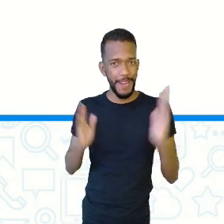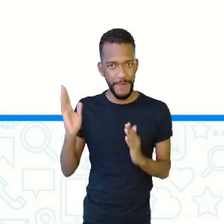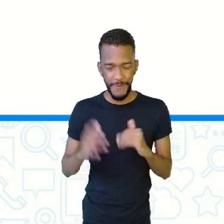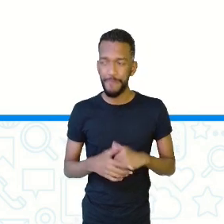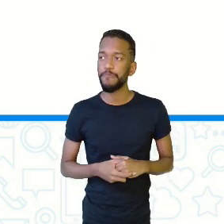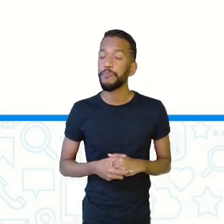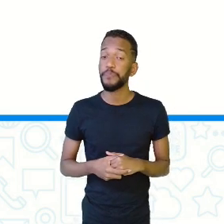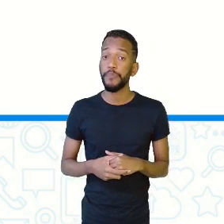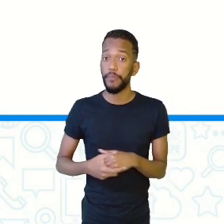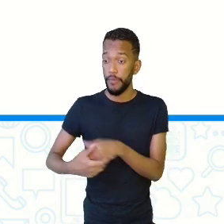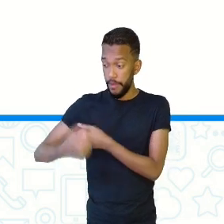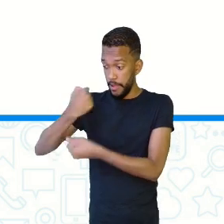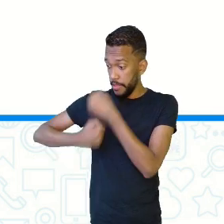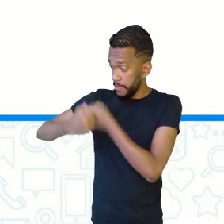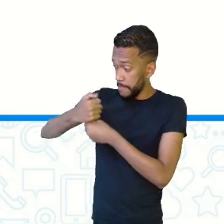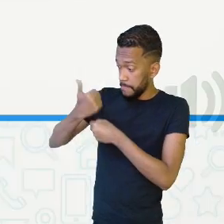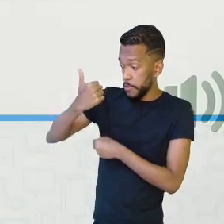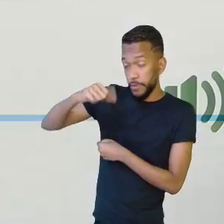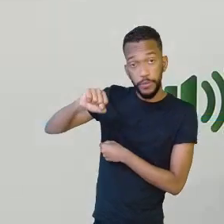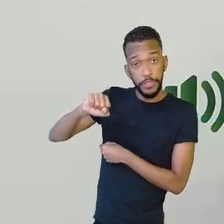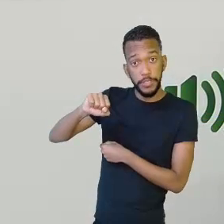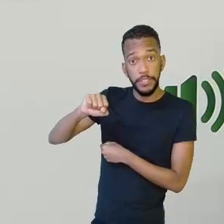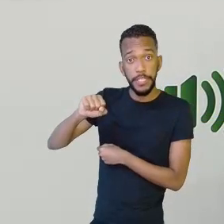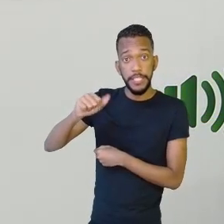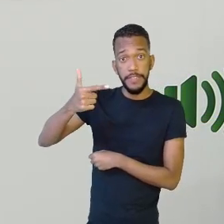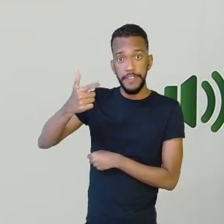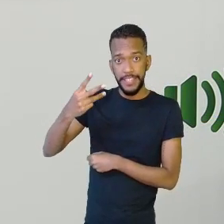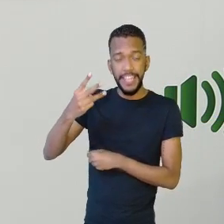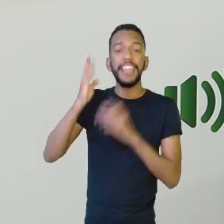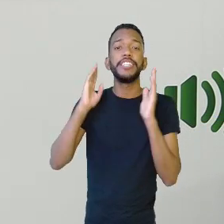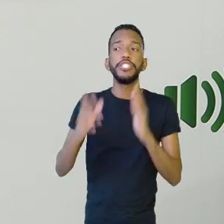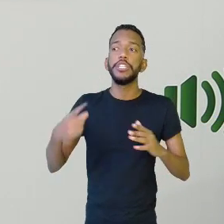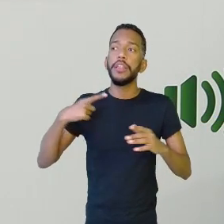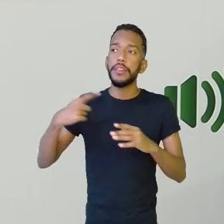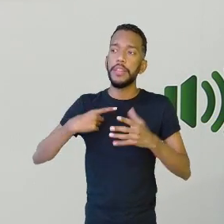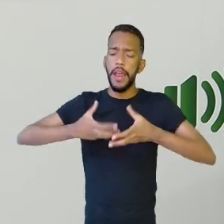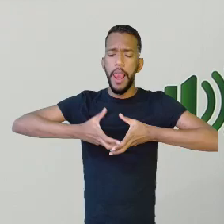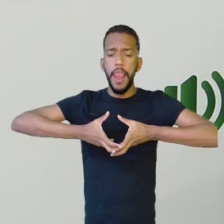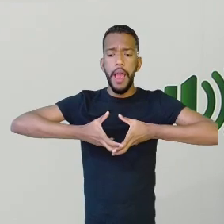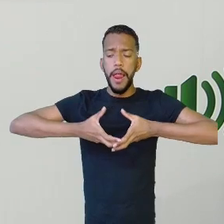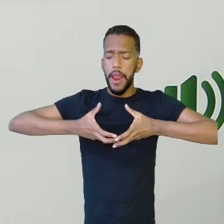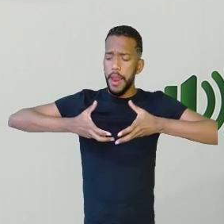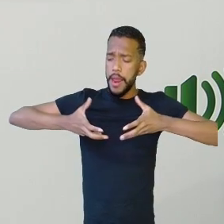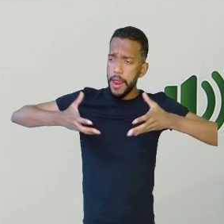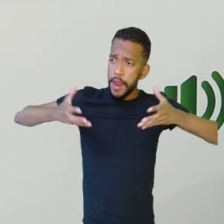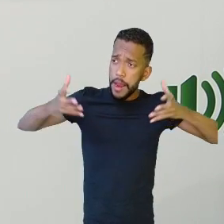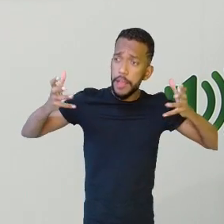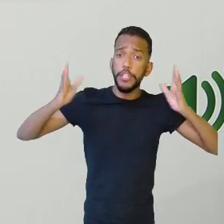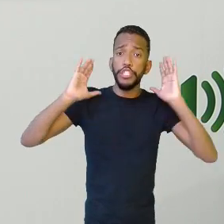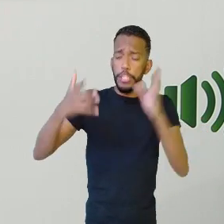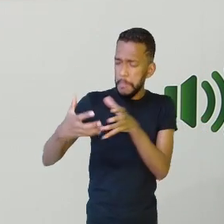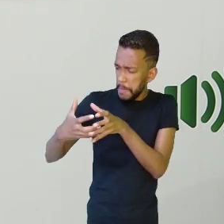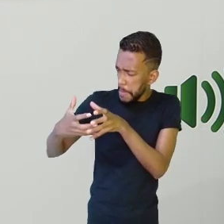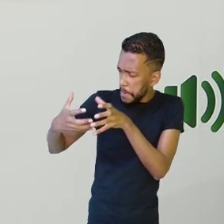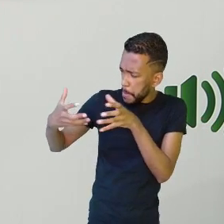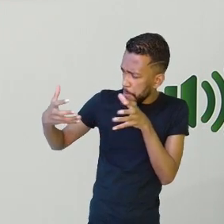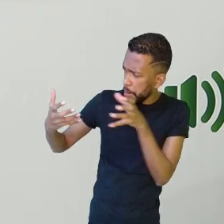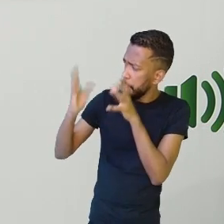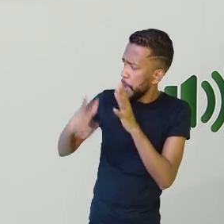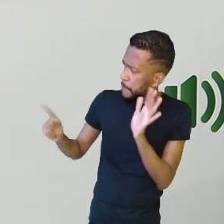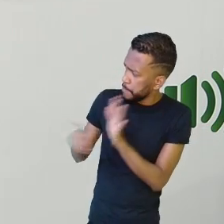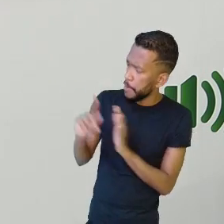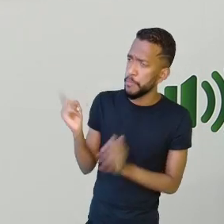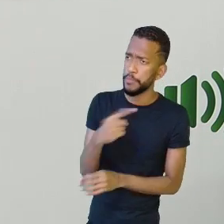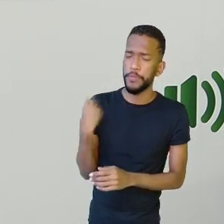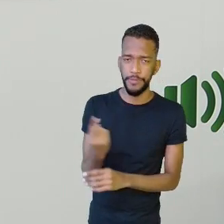Em 1823, Recife já ascendeu tanto, cresceu tanto, que se tornou a capital do